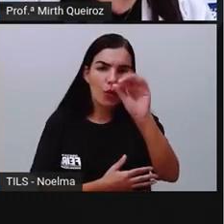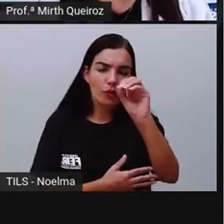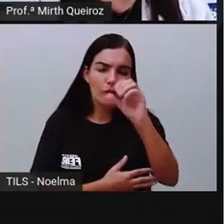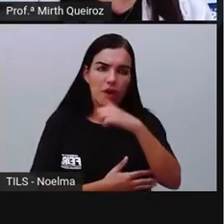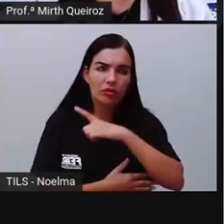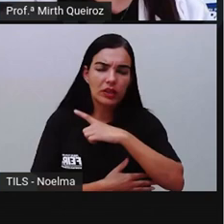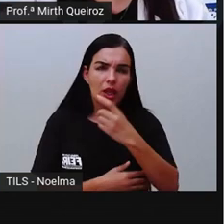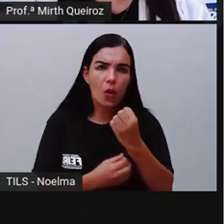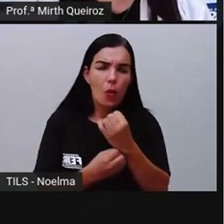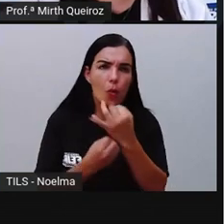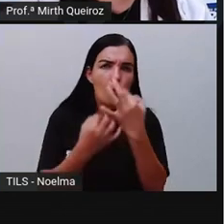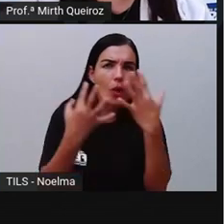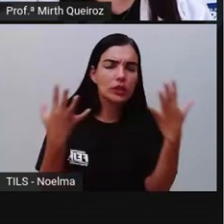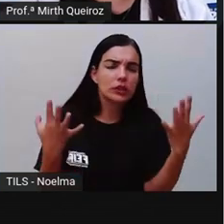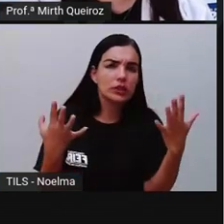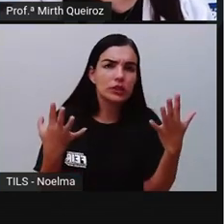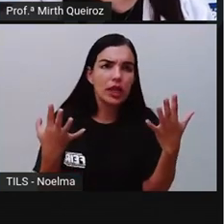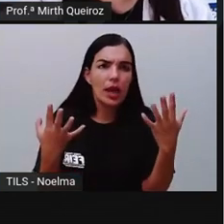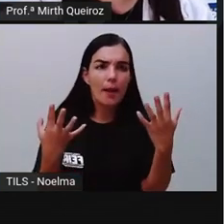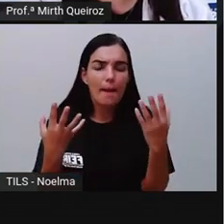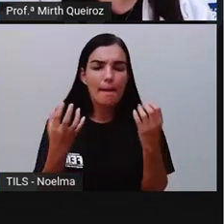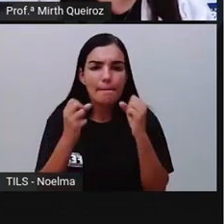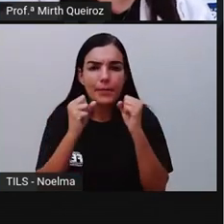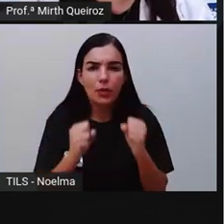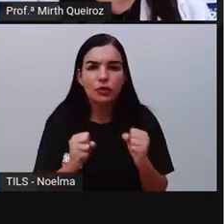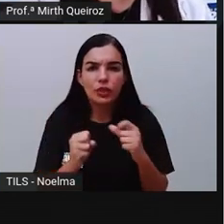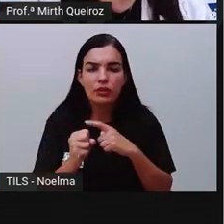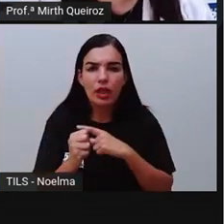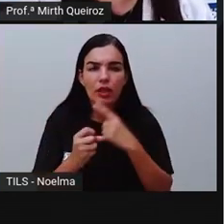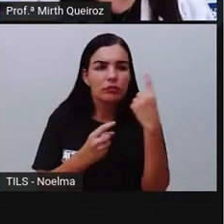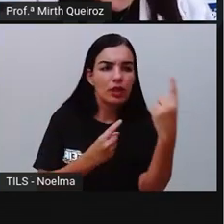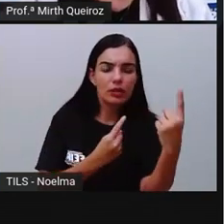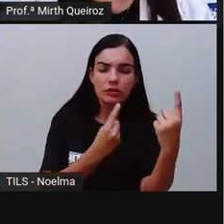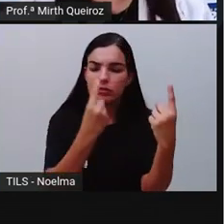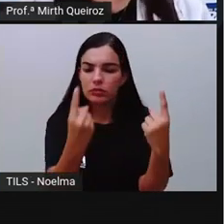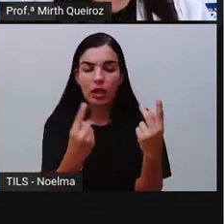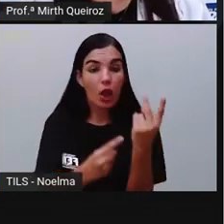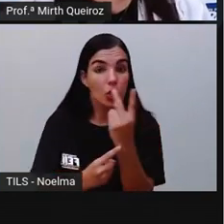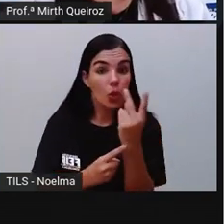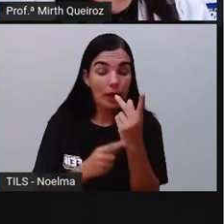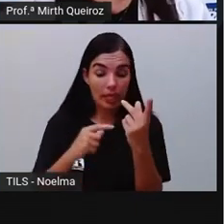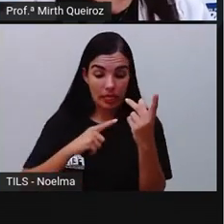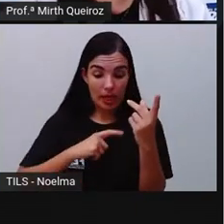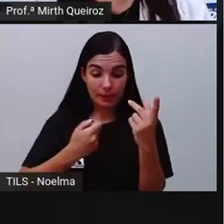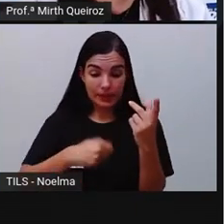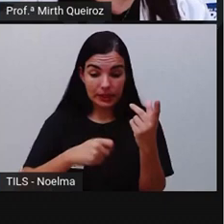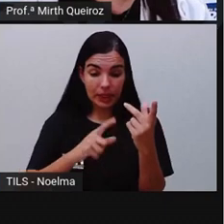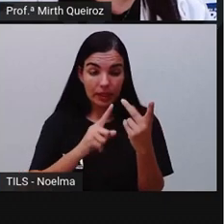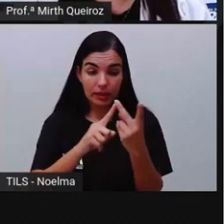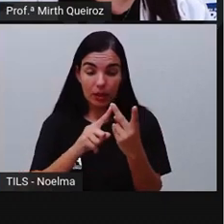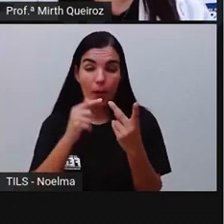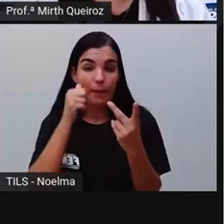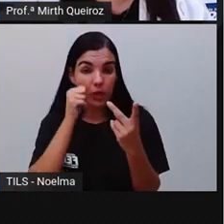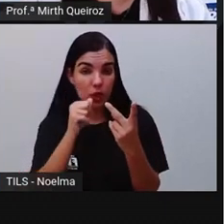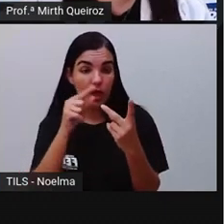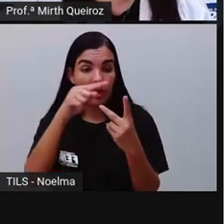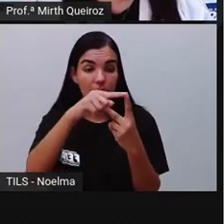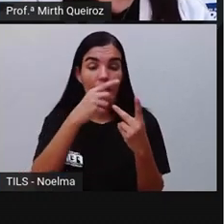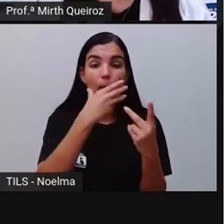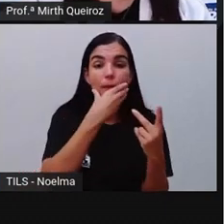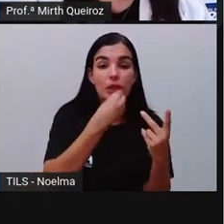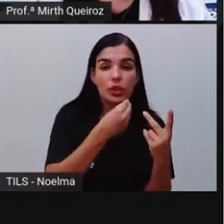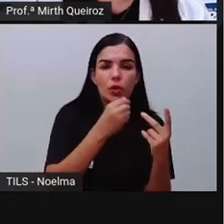aí de formação de dupla, sendo que em cada dupla tem que ter um menino e uma menina? Como é que a gente poderia fazer isso? A gente